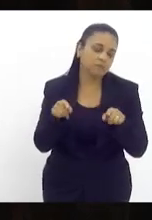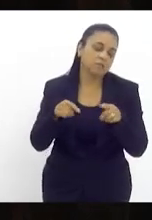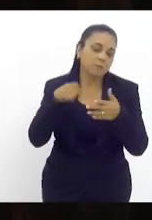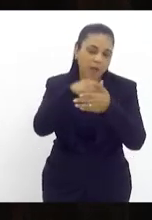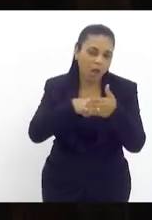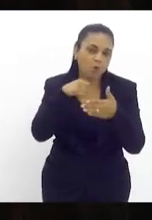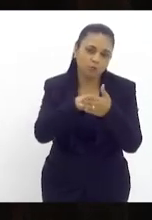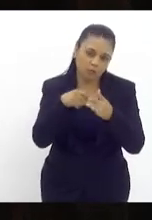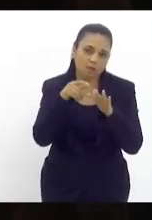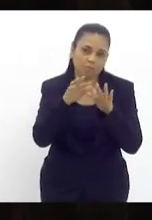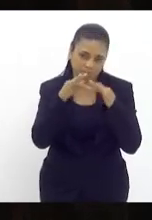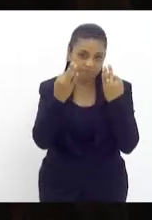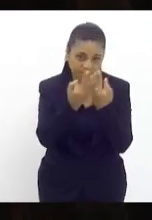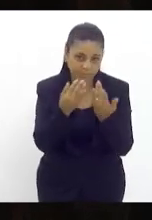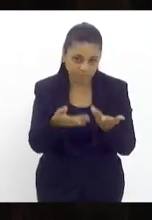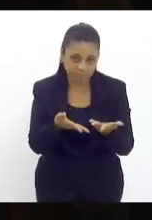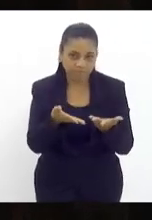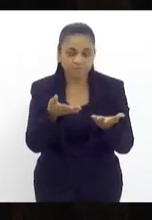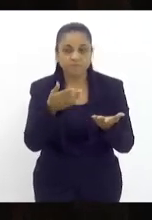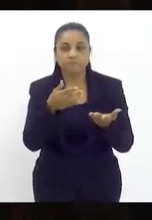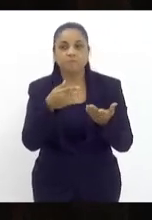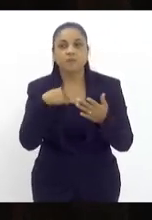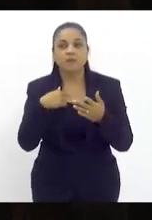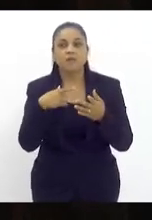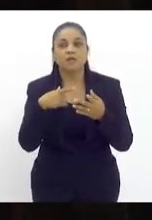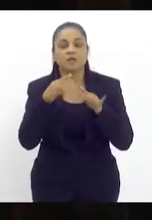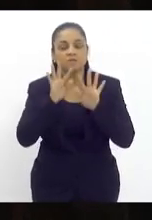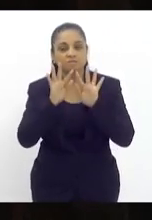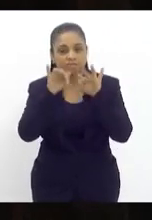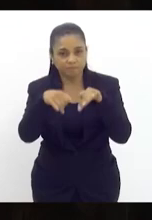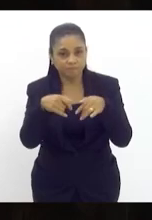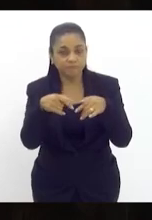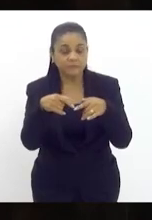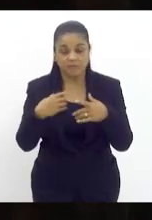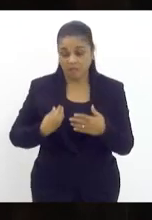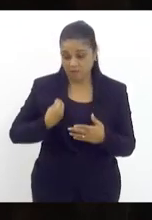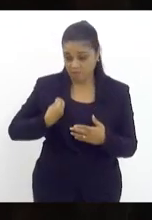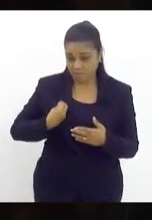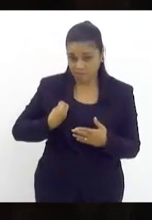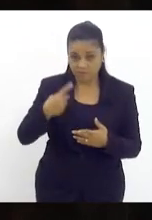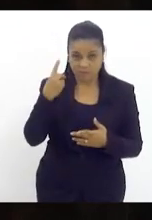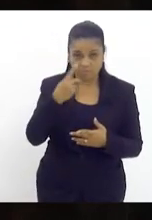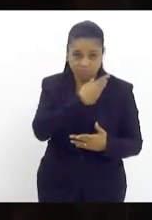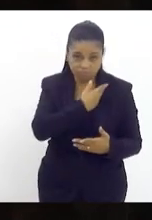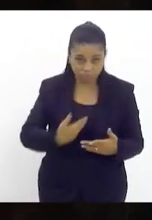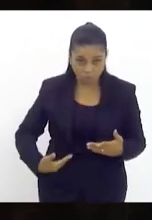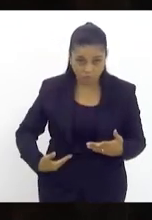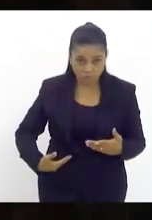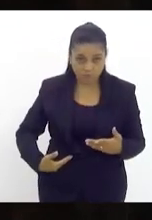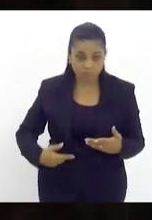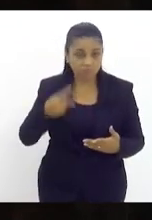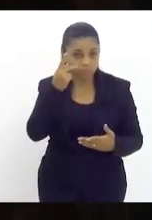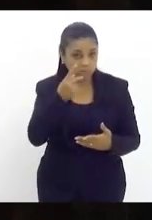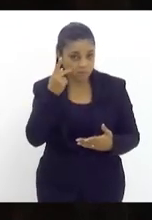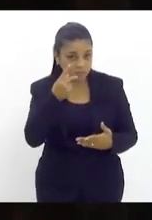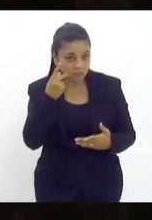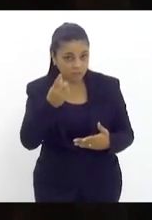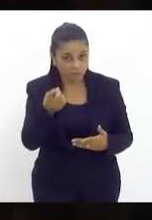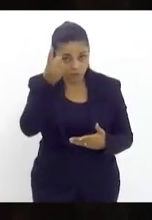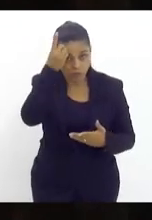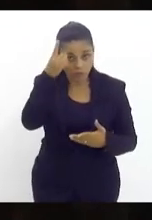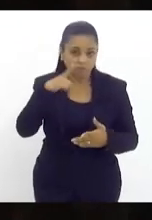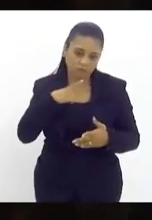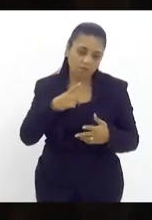E eu falava, sempre, terminava e falava, eu acho que quem está na vida pública, tem vocação para a vida pública, política, por favor,